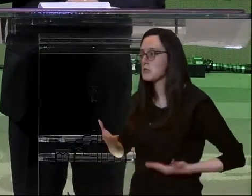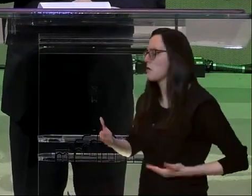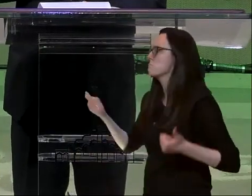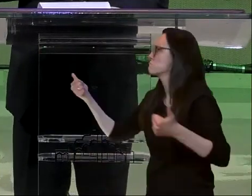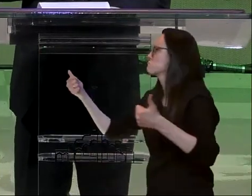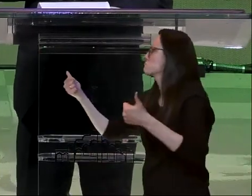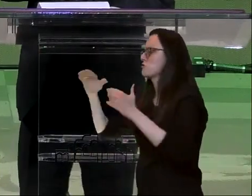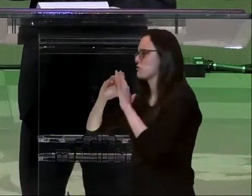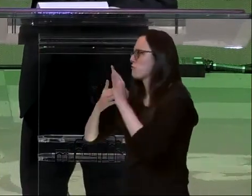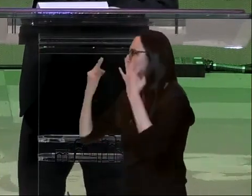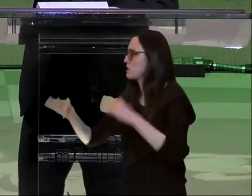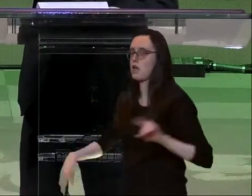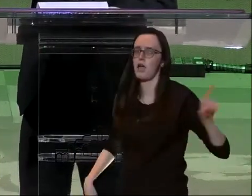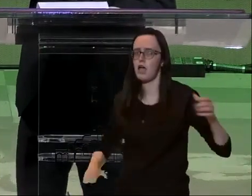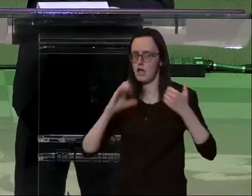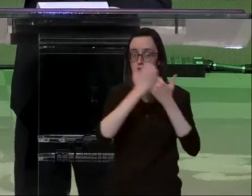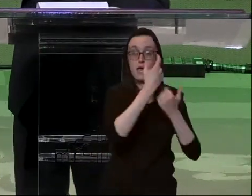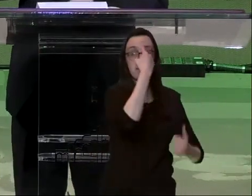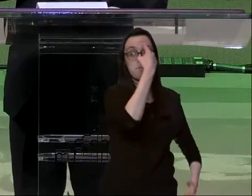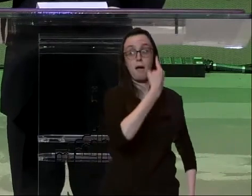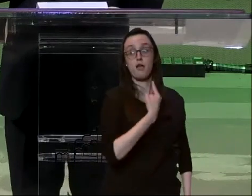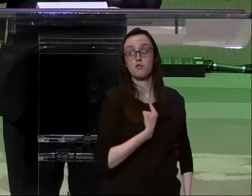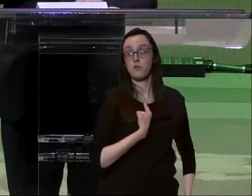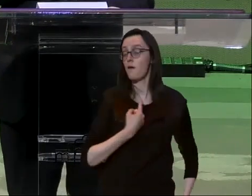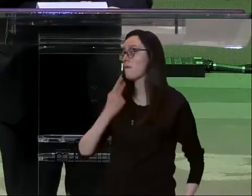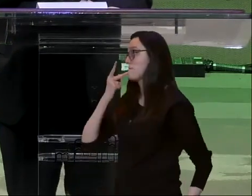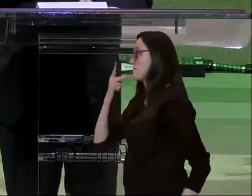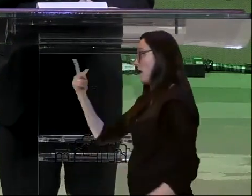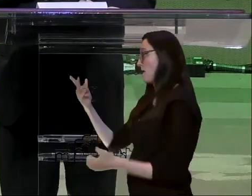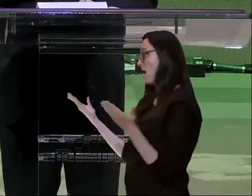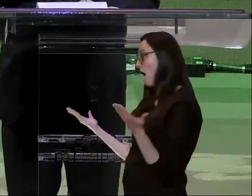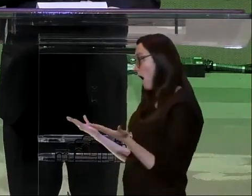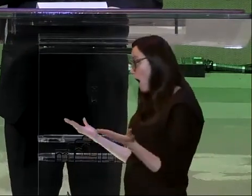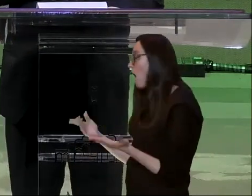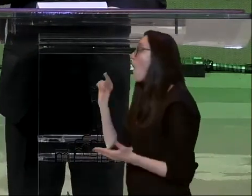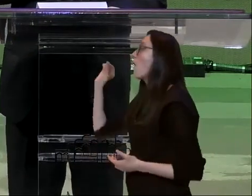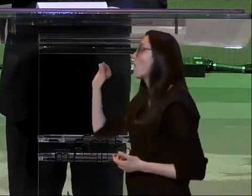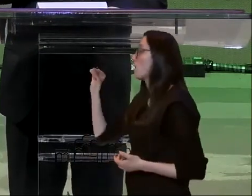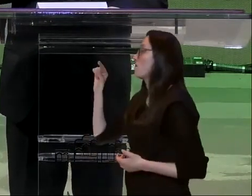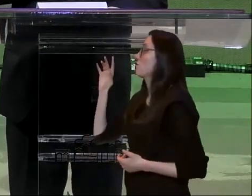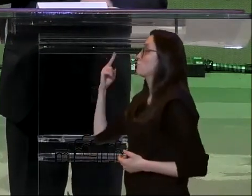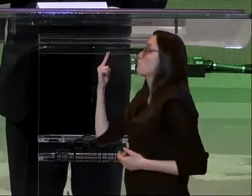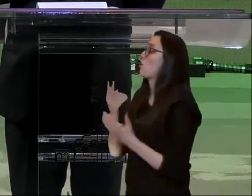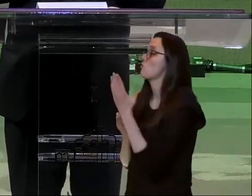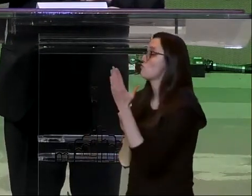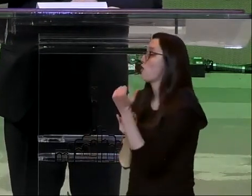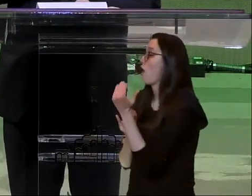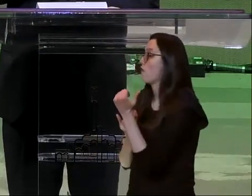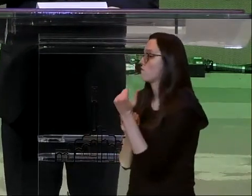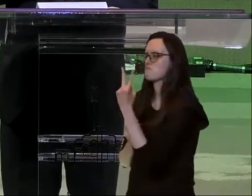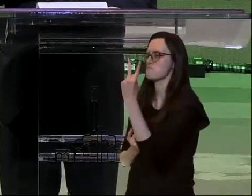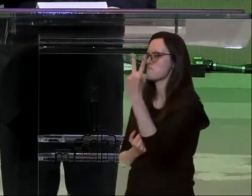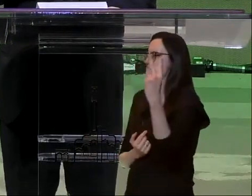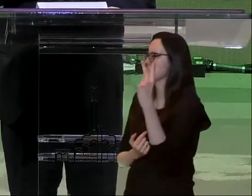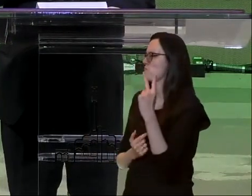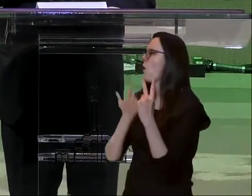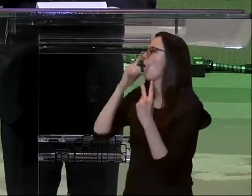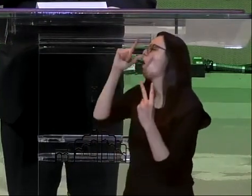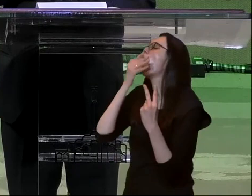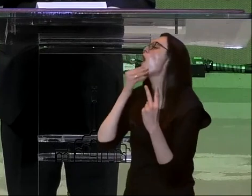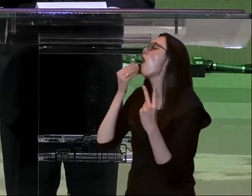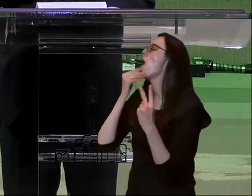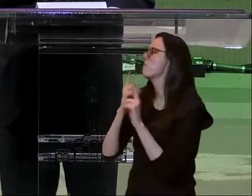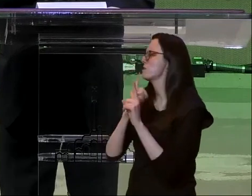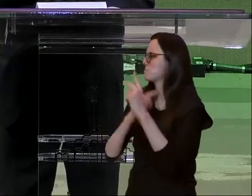tudo vai bem. Meu senhor me mandou dizer: eis que agora mesmo vieram a mim 2 jovens dentre os discípulos dos